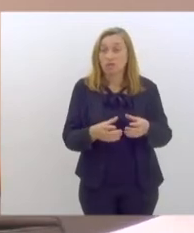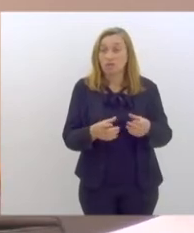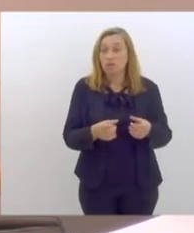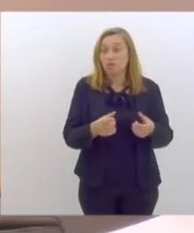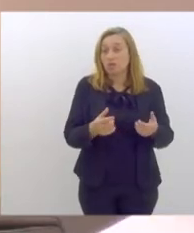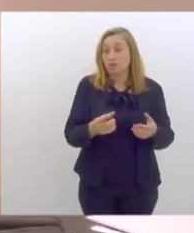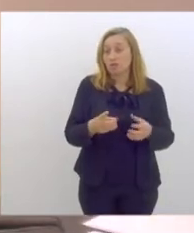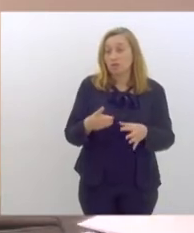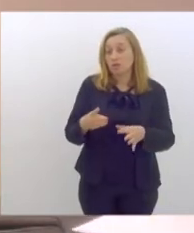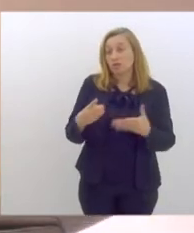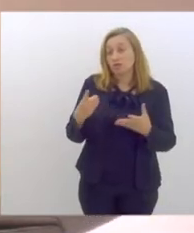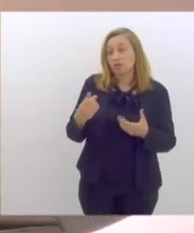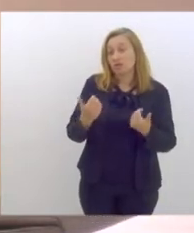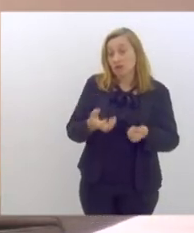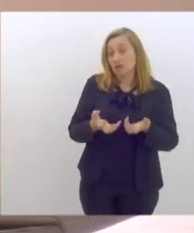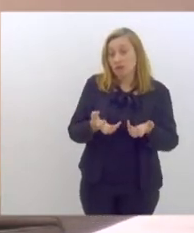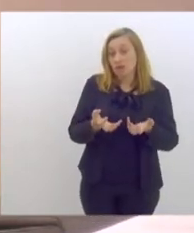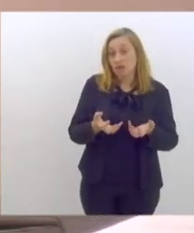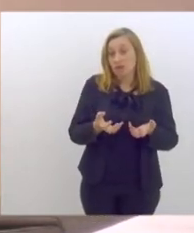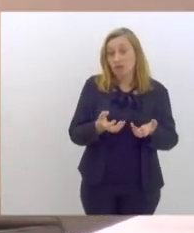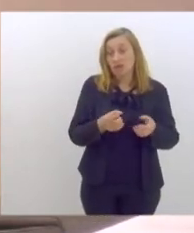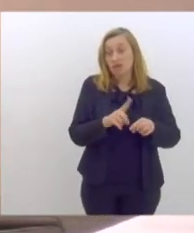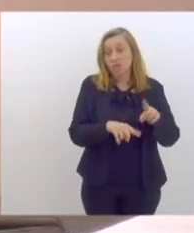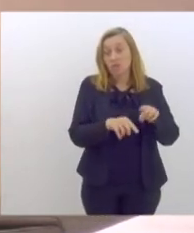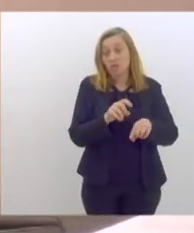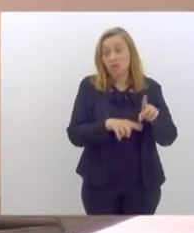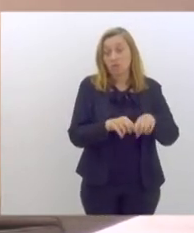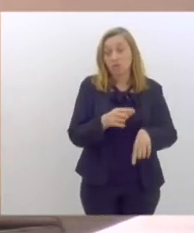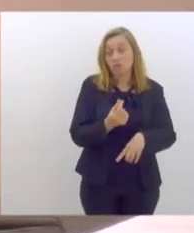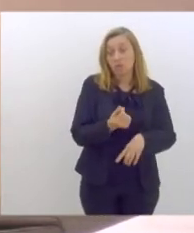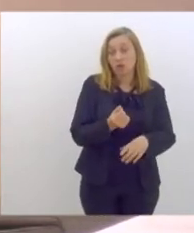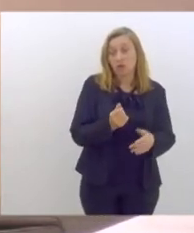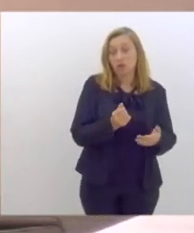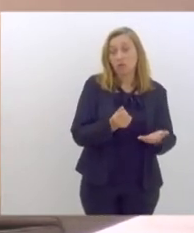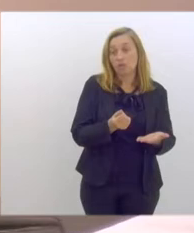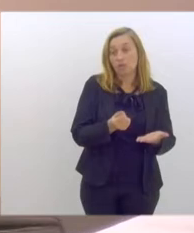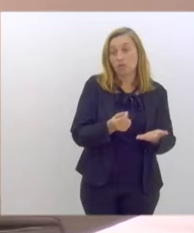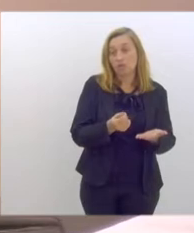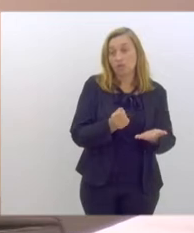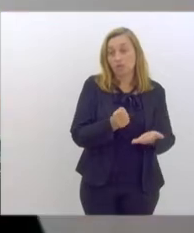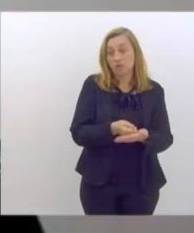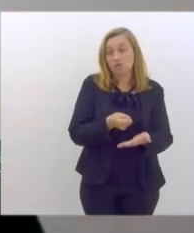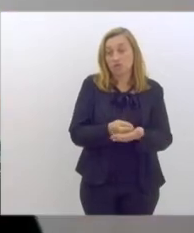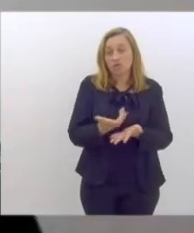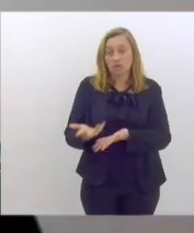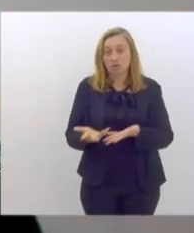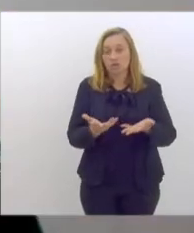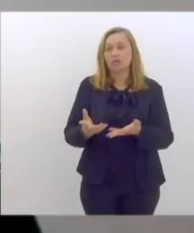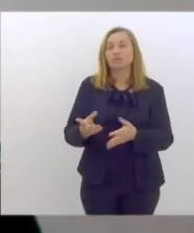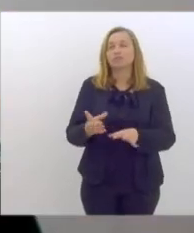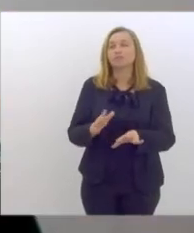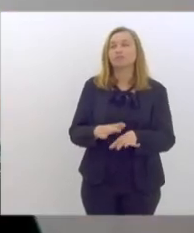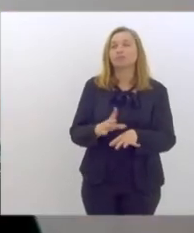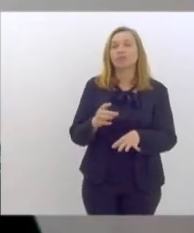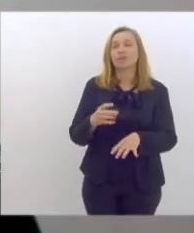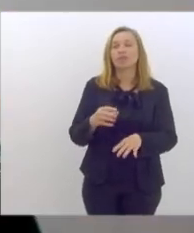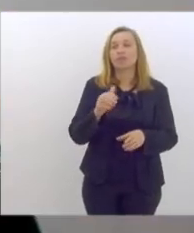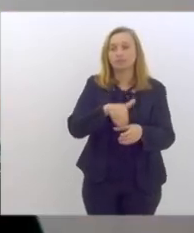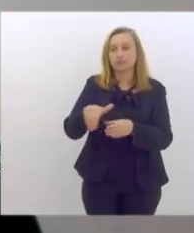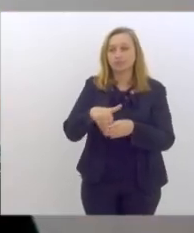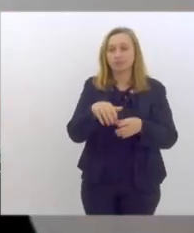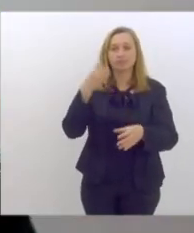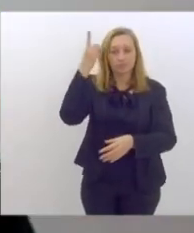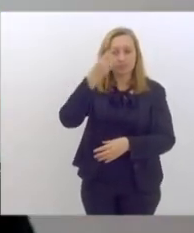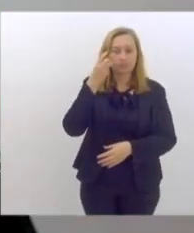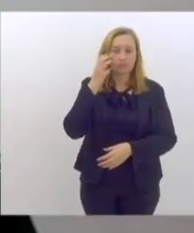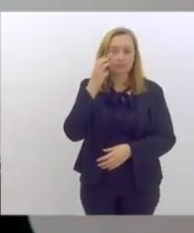de preços E aí a bela observação Deputado Luiz Paulo é é para votar deputado do